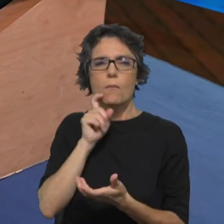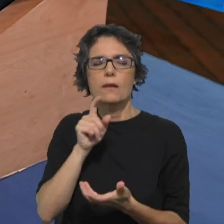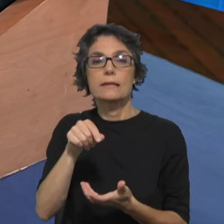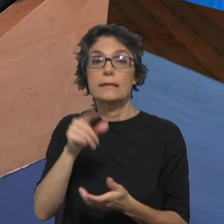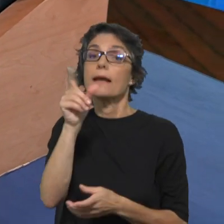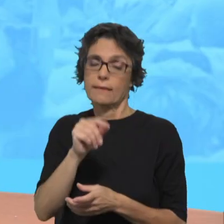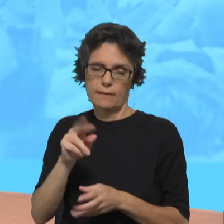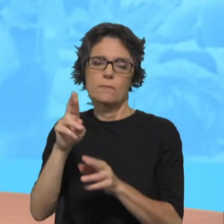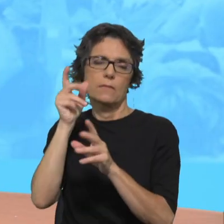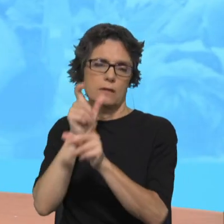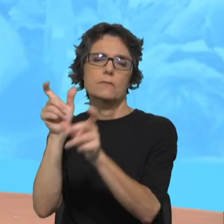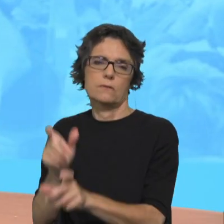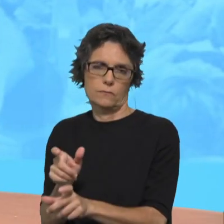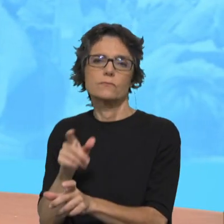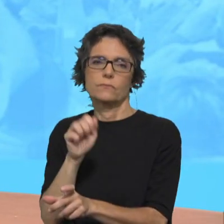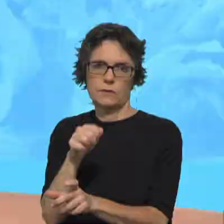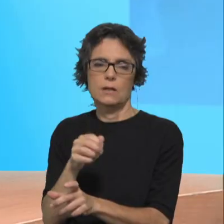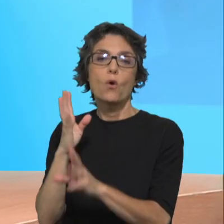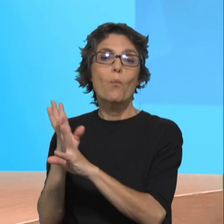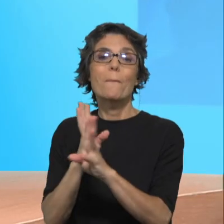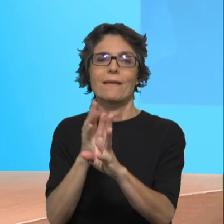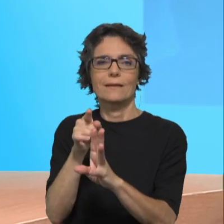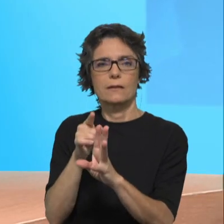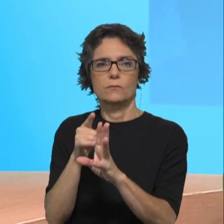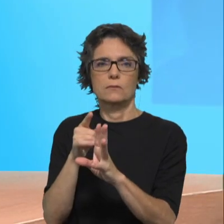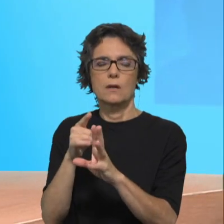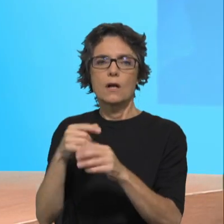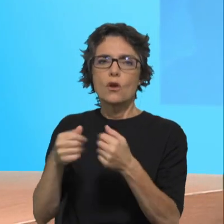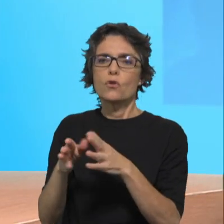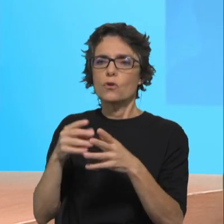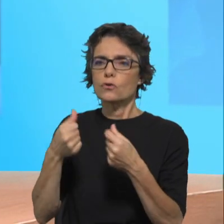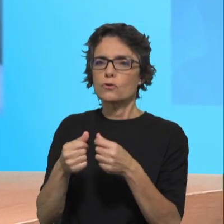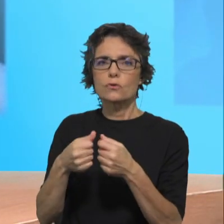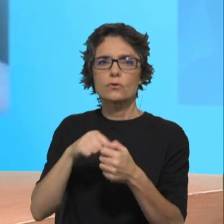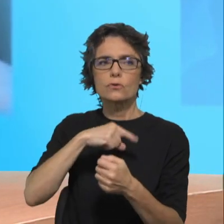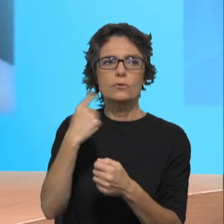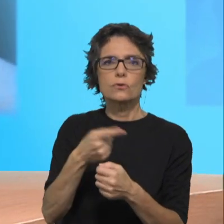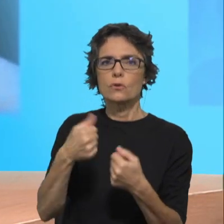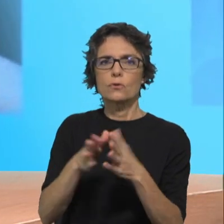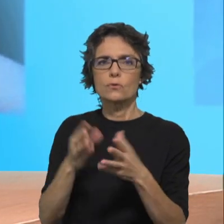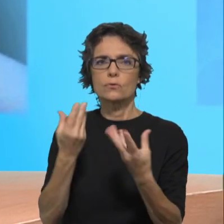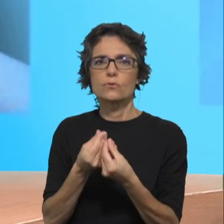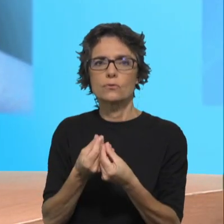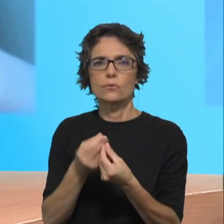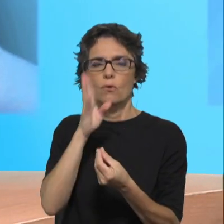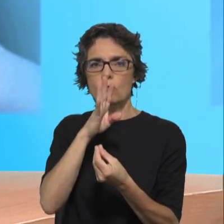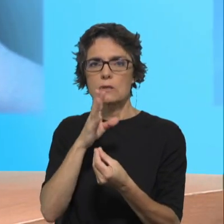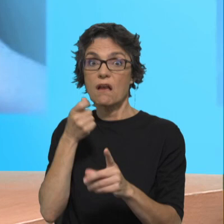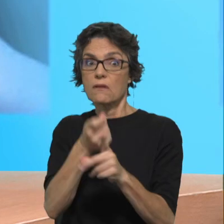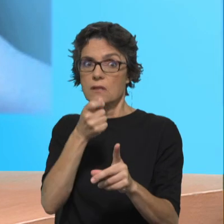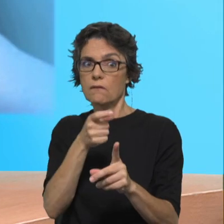este peregrinos da esperança, e a esperança é, se juntos soubermos lidar com os desafios que se